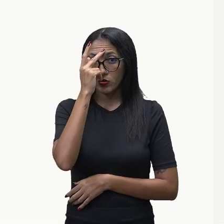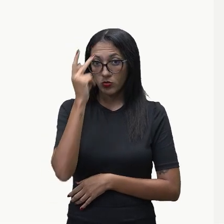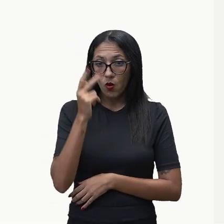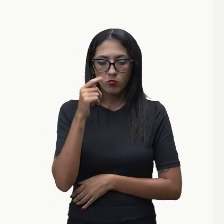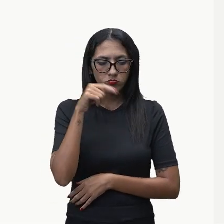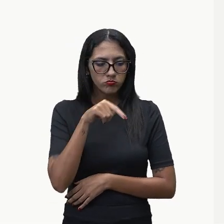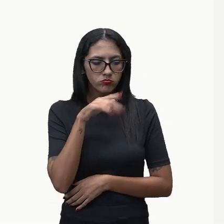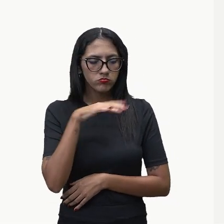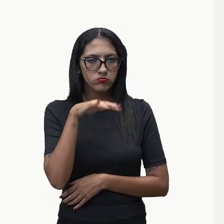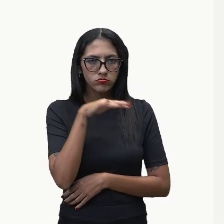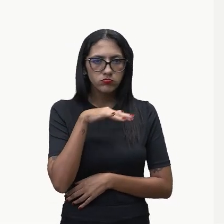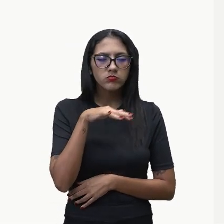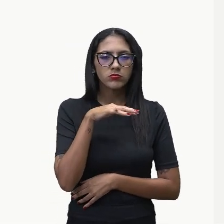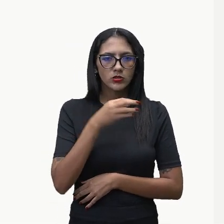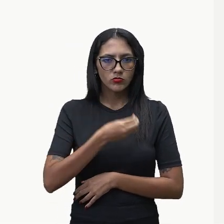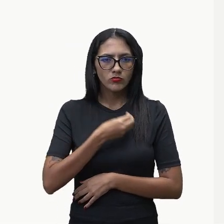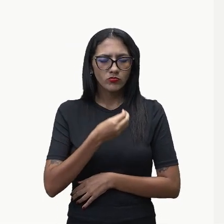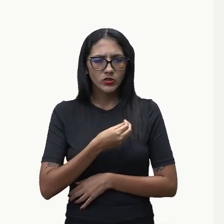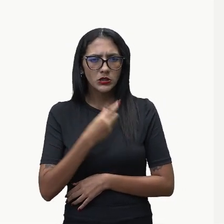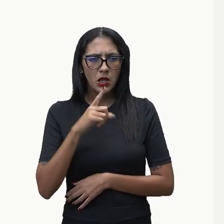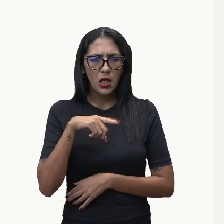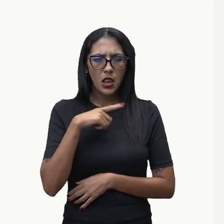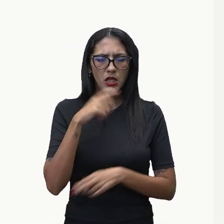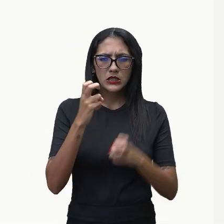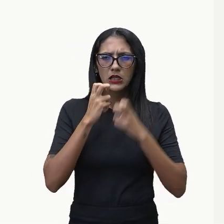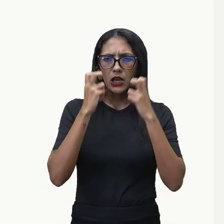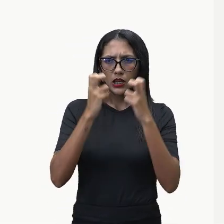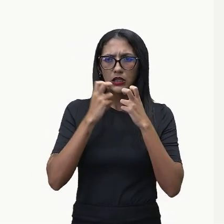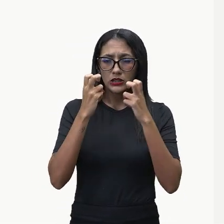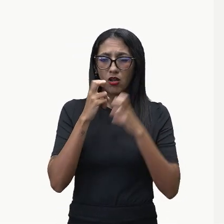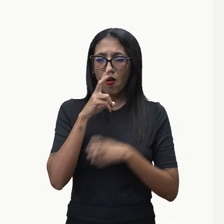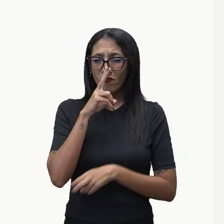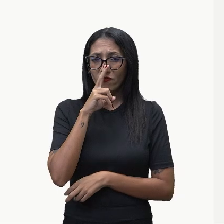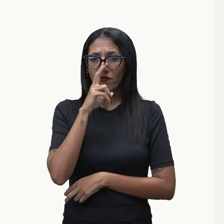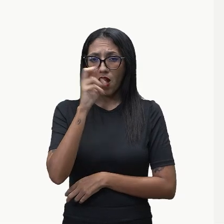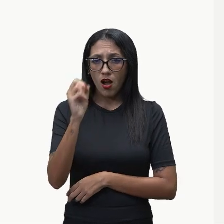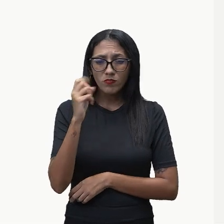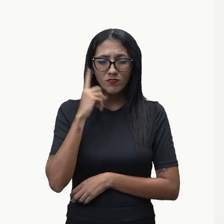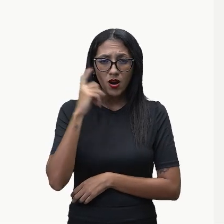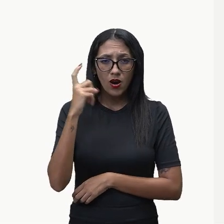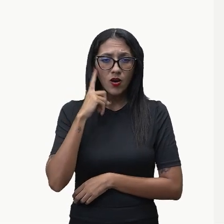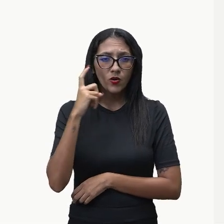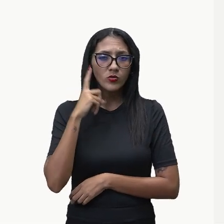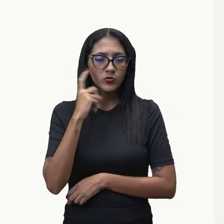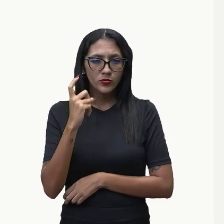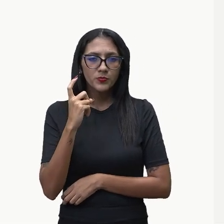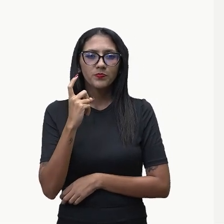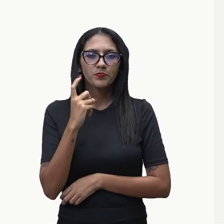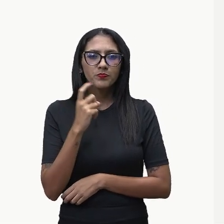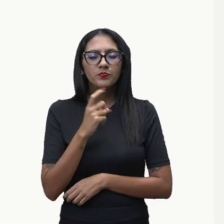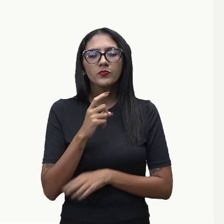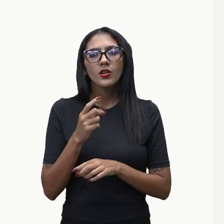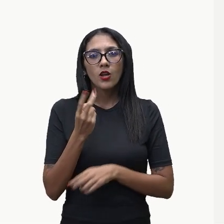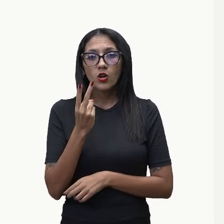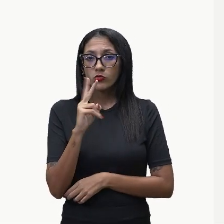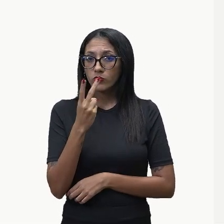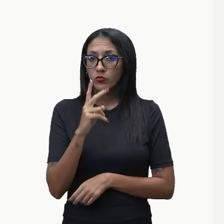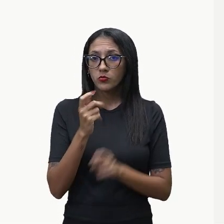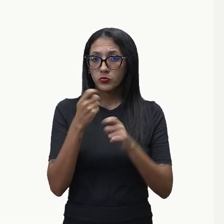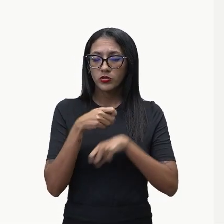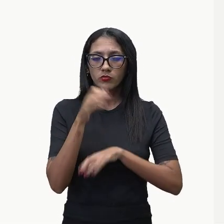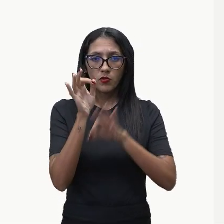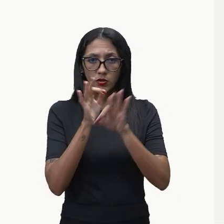pessoas estão e chegam até o céu. Perceba que as duas construções trazem essa